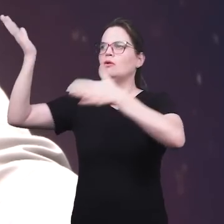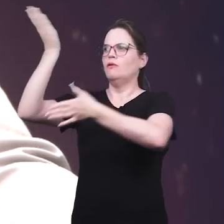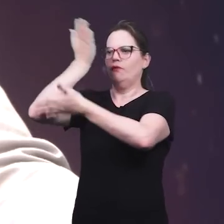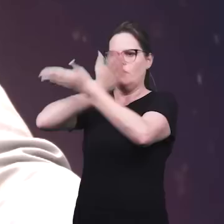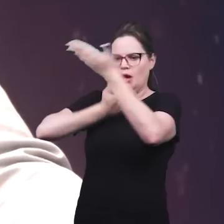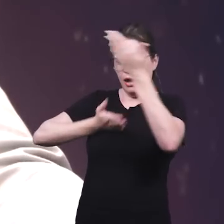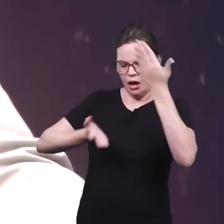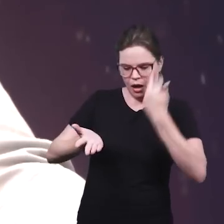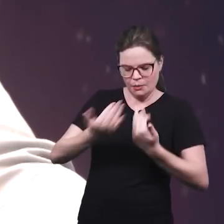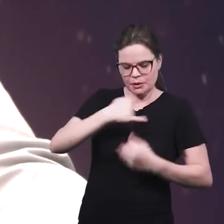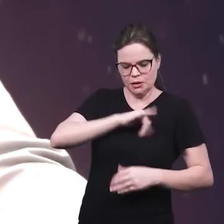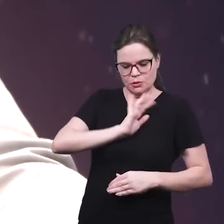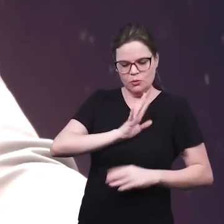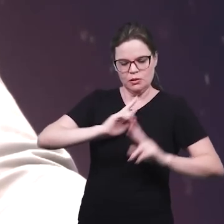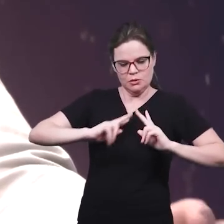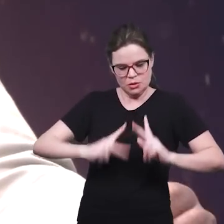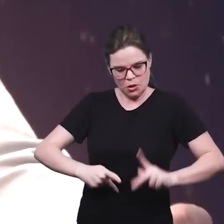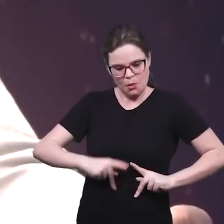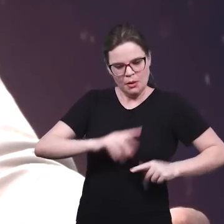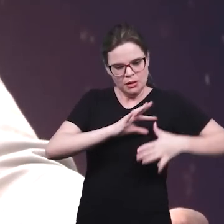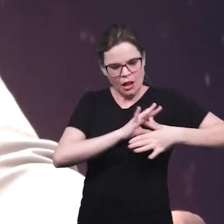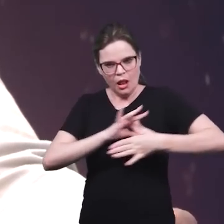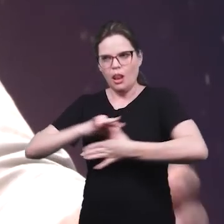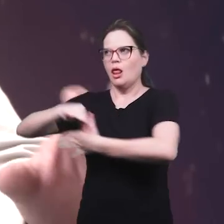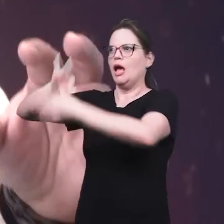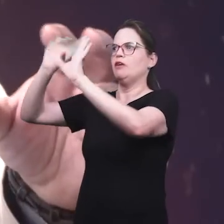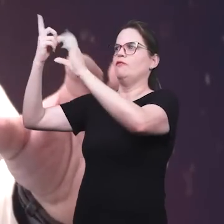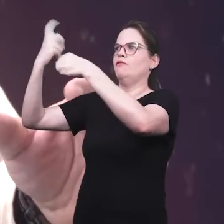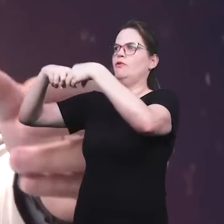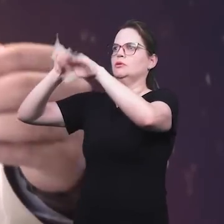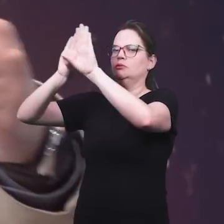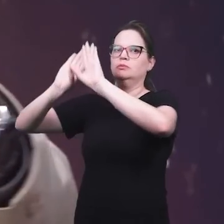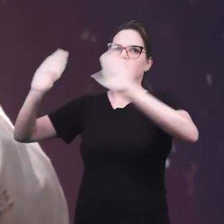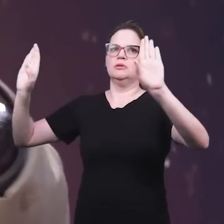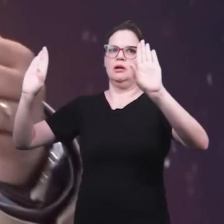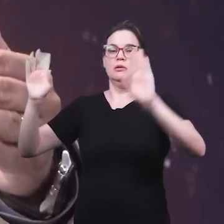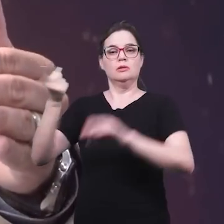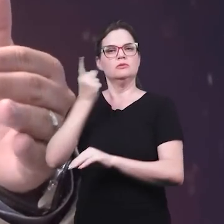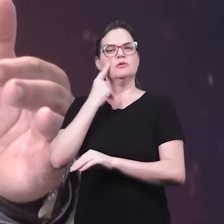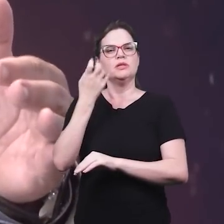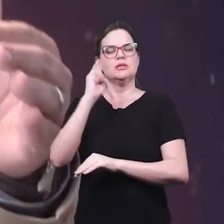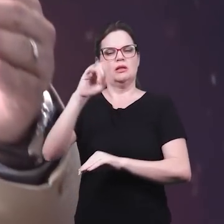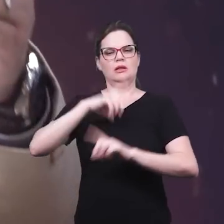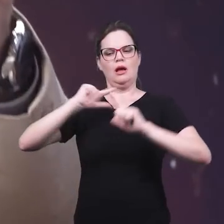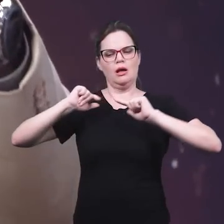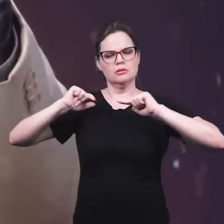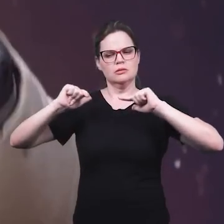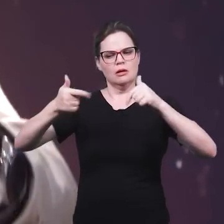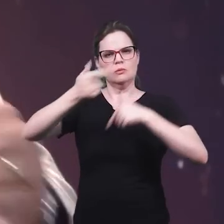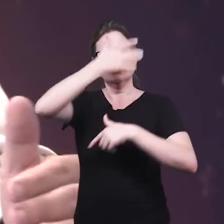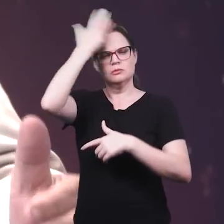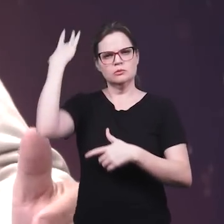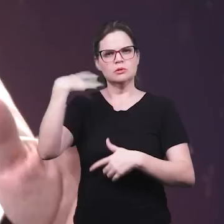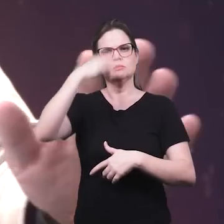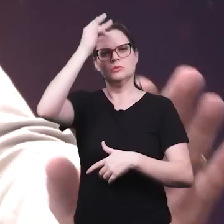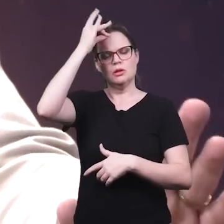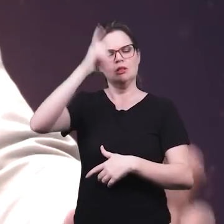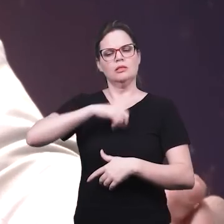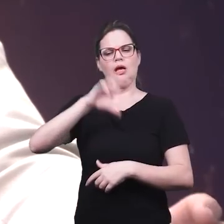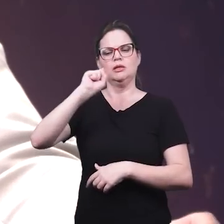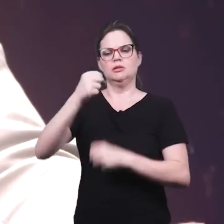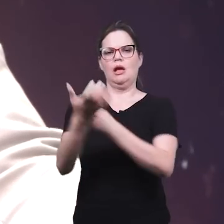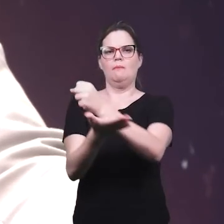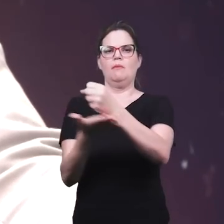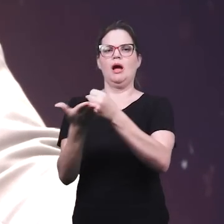e leva o homem para a eternidade. Então ela tem uma origem. Então quando você olha a ação do Espírito Santo, ela tem uma origem, e a origem